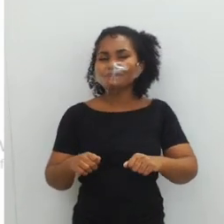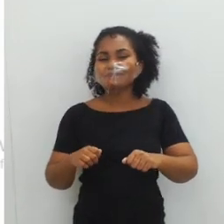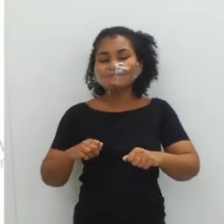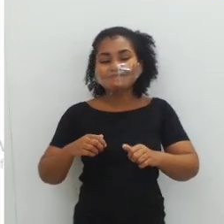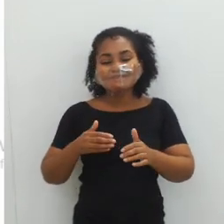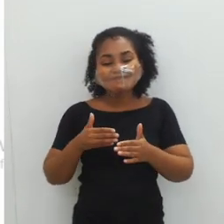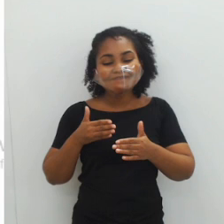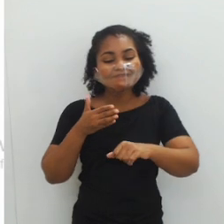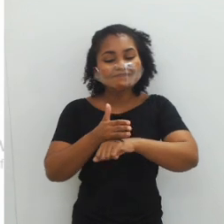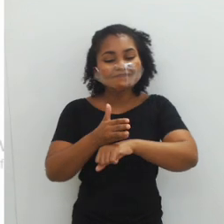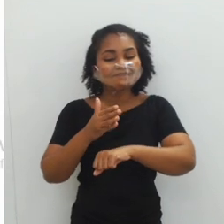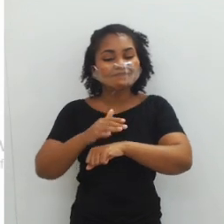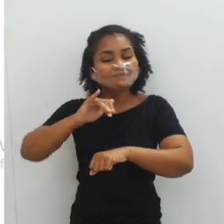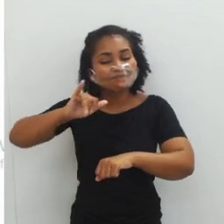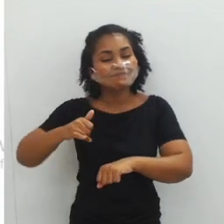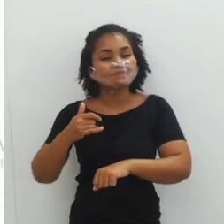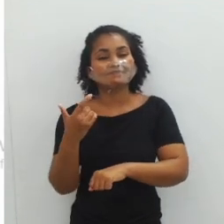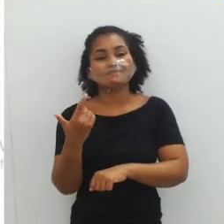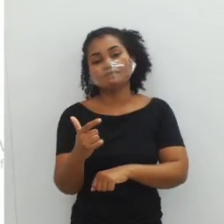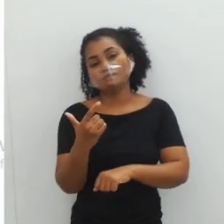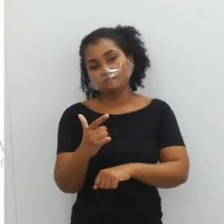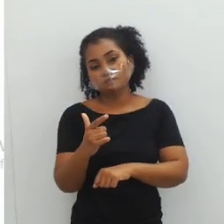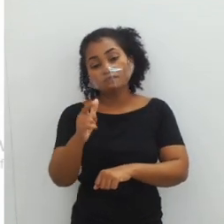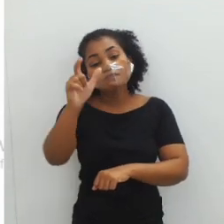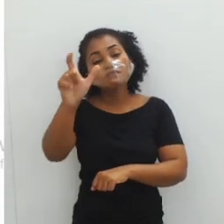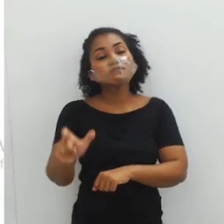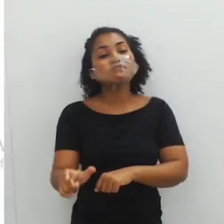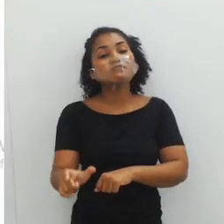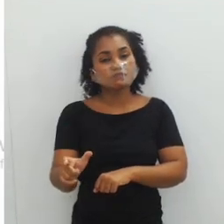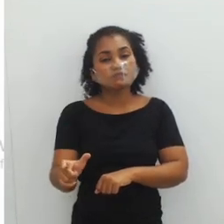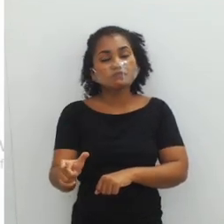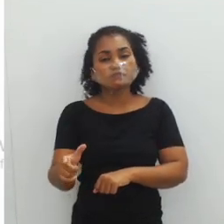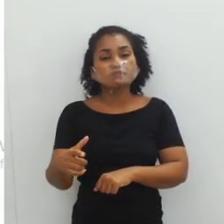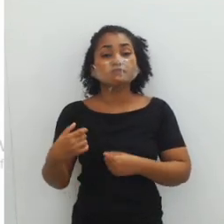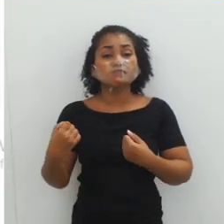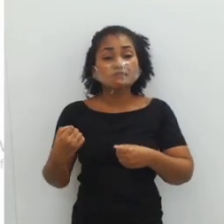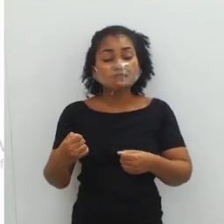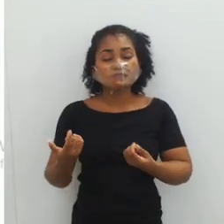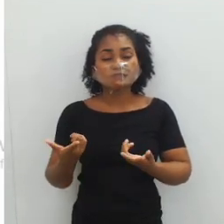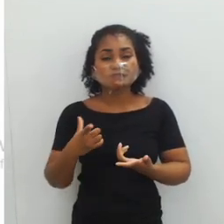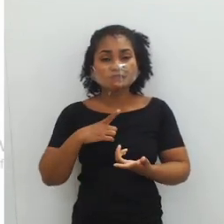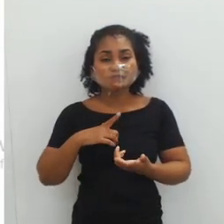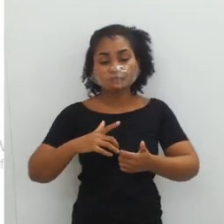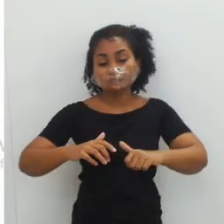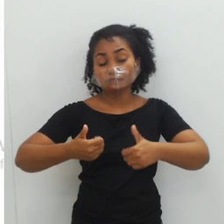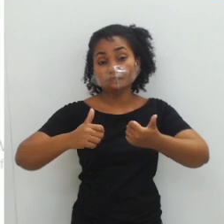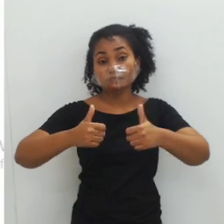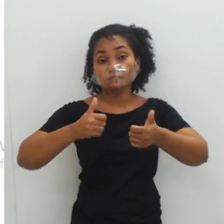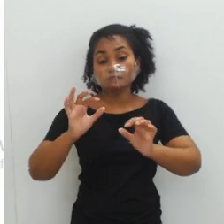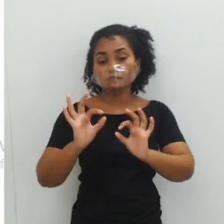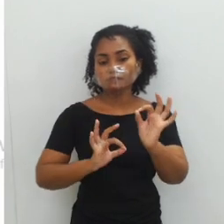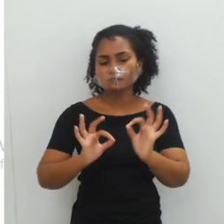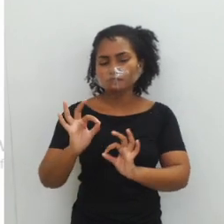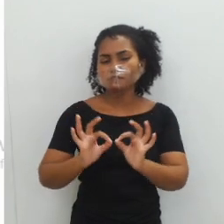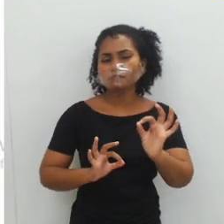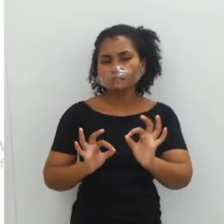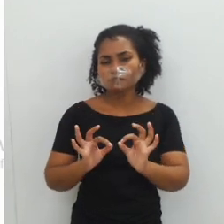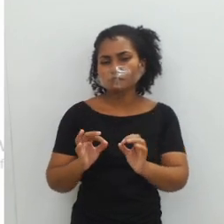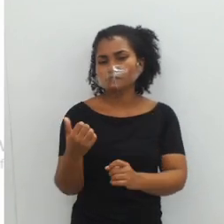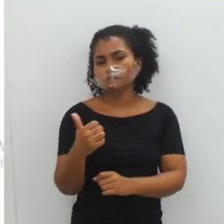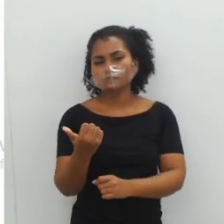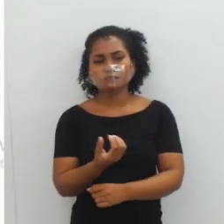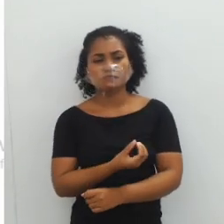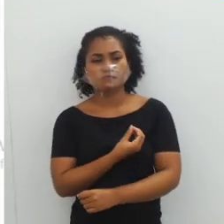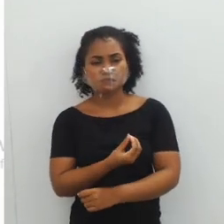a oportunidade dessa pessoa ter uma melhor estrutura, uma maior qualidade